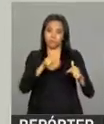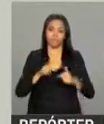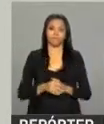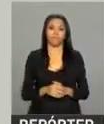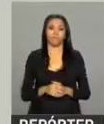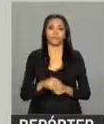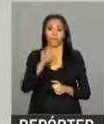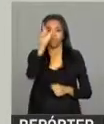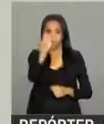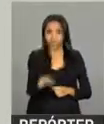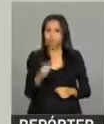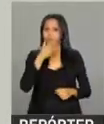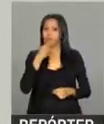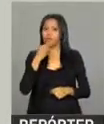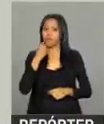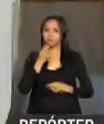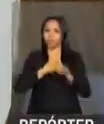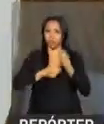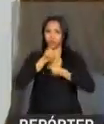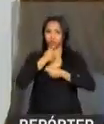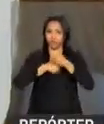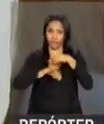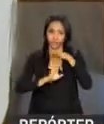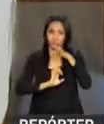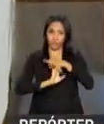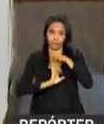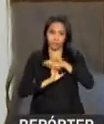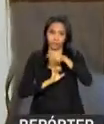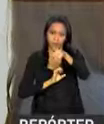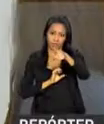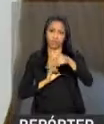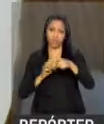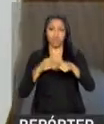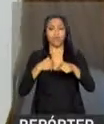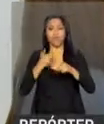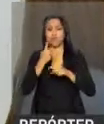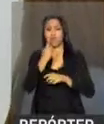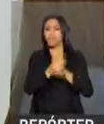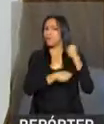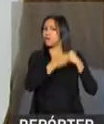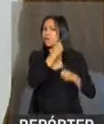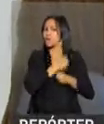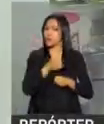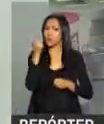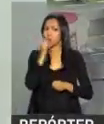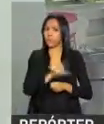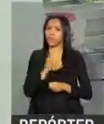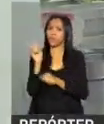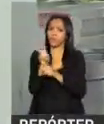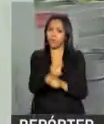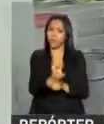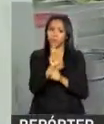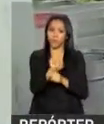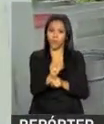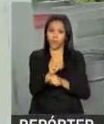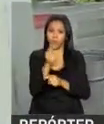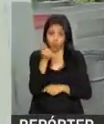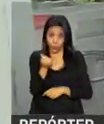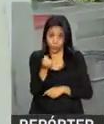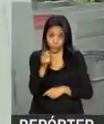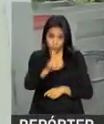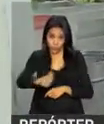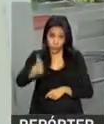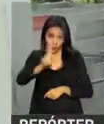Este empresário de Brasília teve acesso ao empréstimo há um ano e diz que ganhou um fôlego. O dinheiro foi aplicado